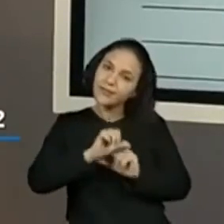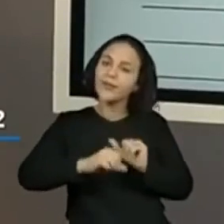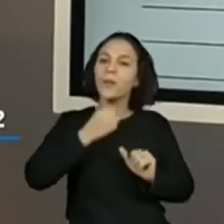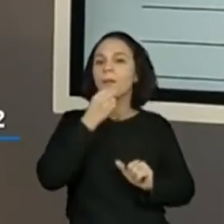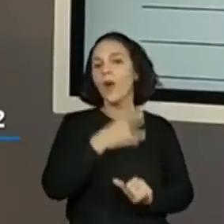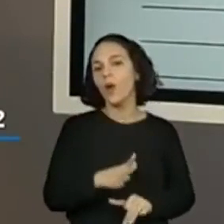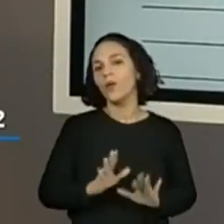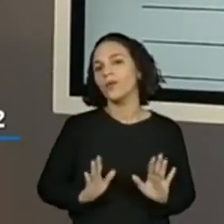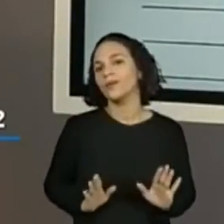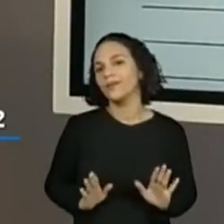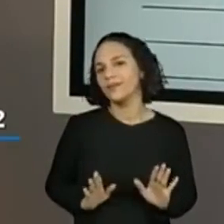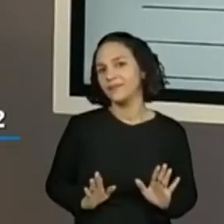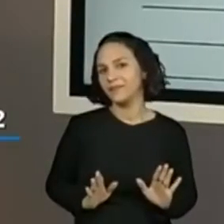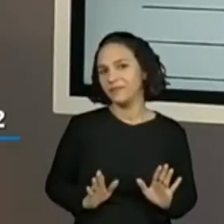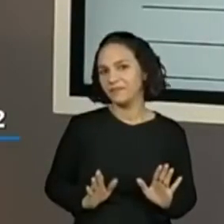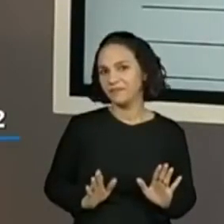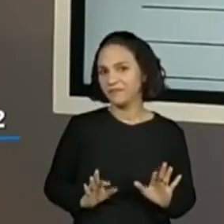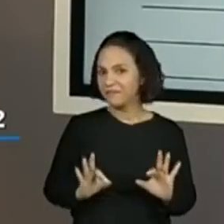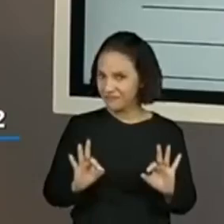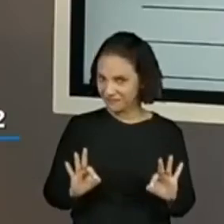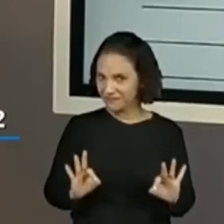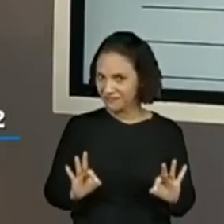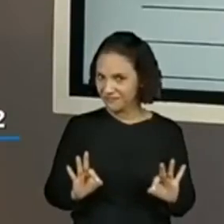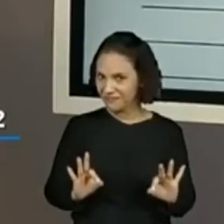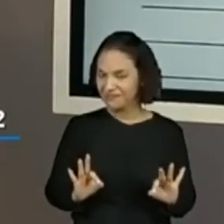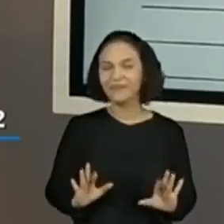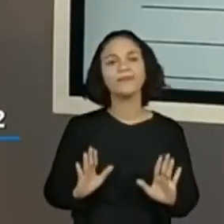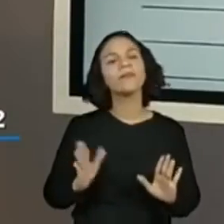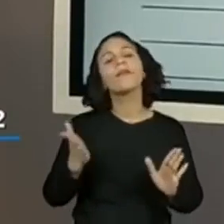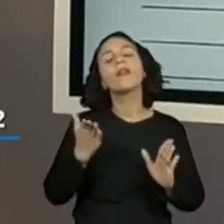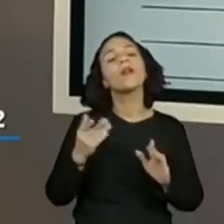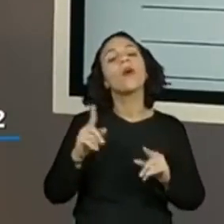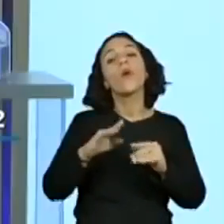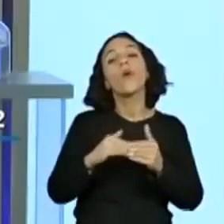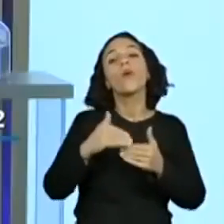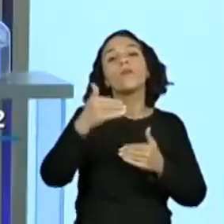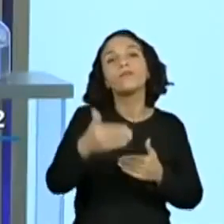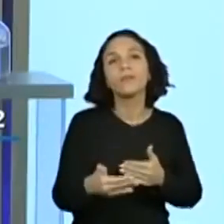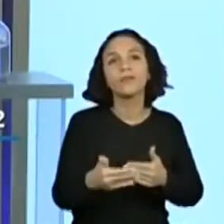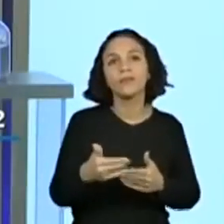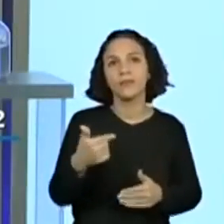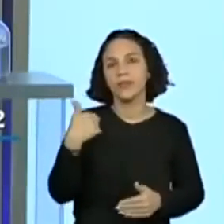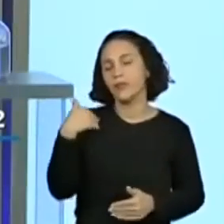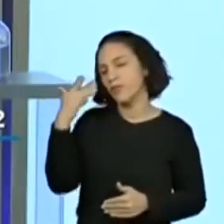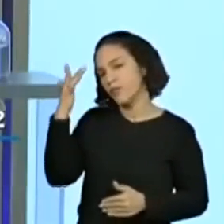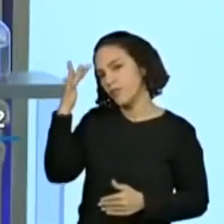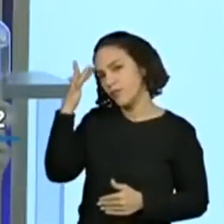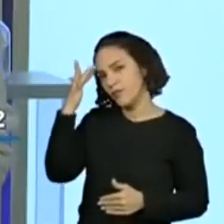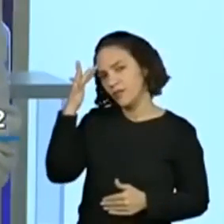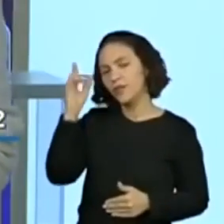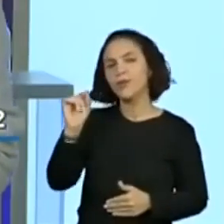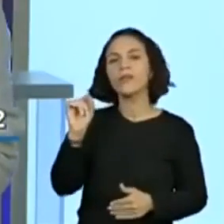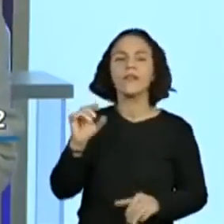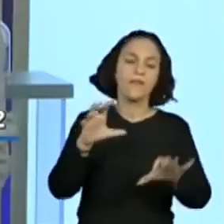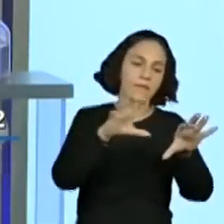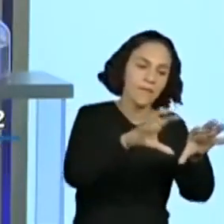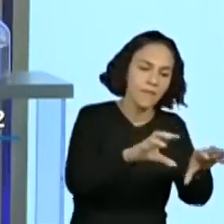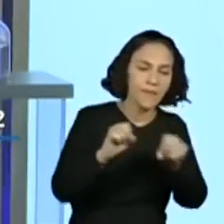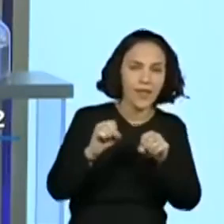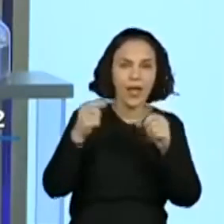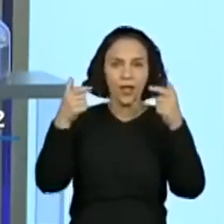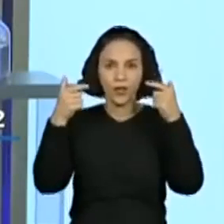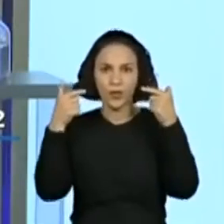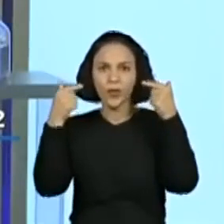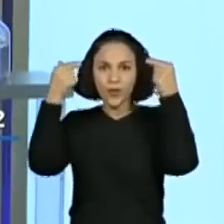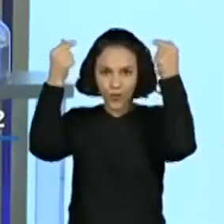O noturno, teu coração transformado. Então, qual seria a próxima etapa, professora Eu Kelly? Acredito que ele vai capturar o doente,